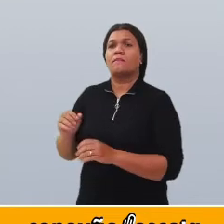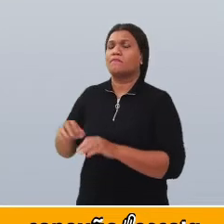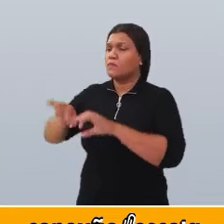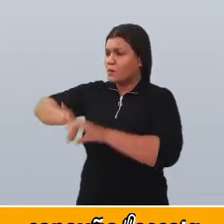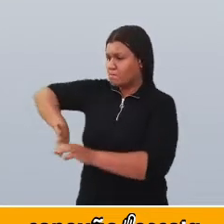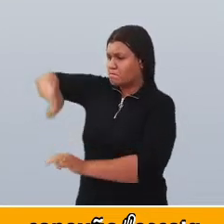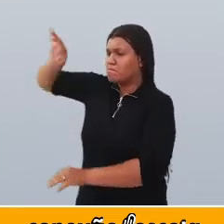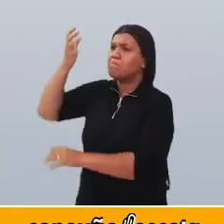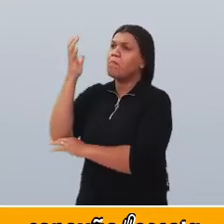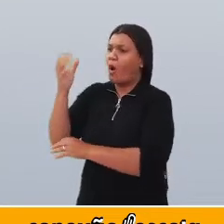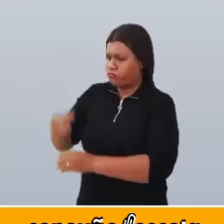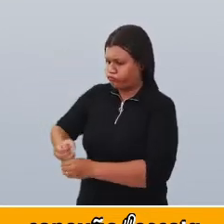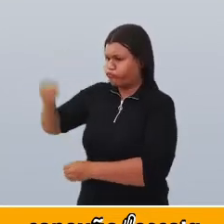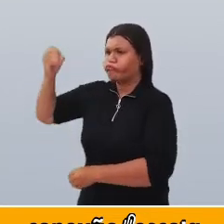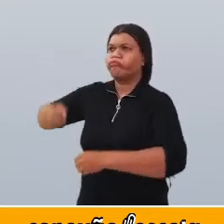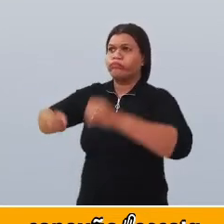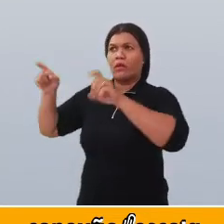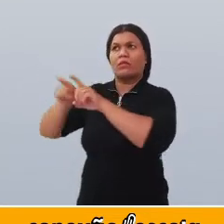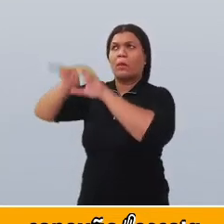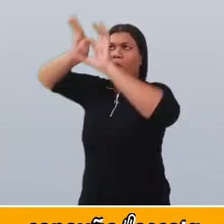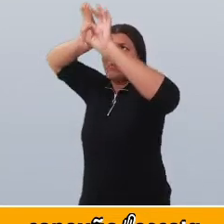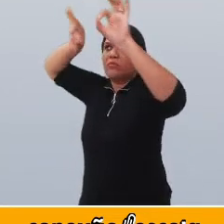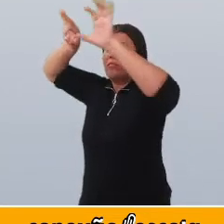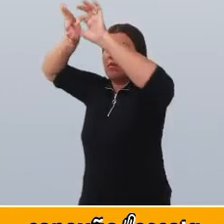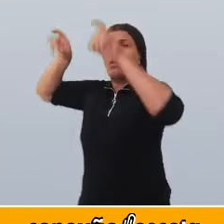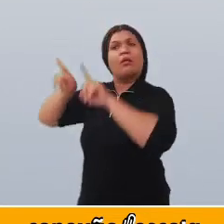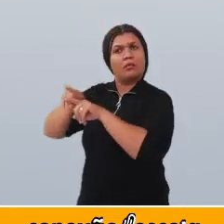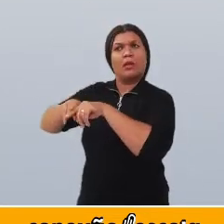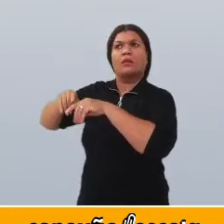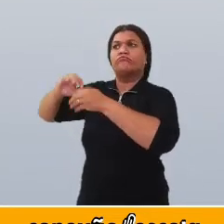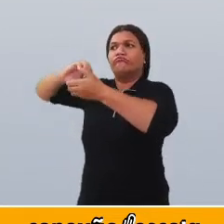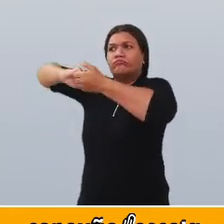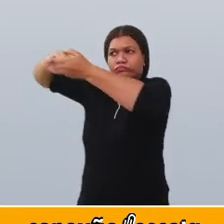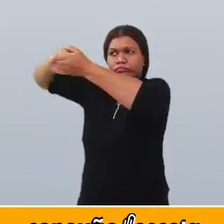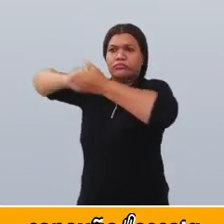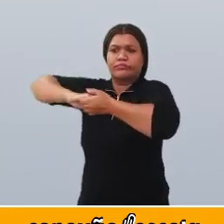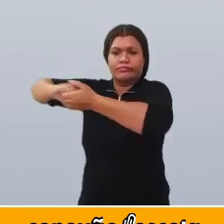os caibros, envarei e tapei.